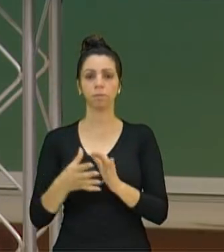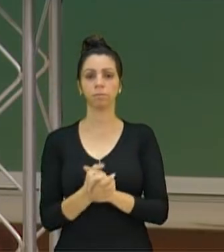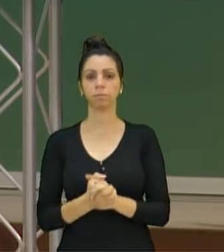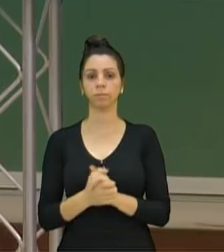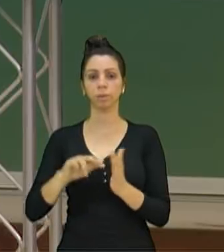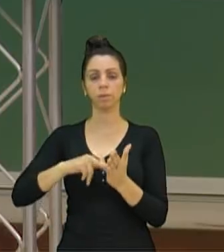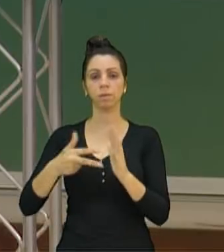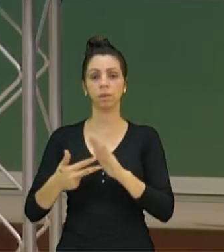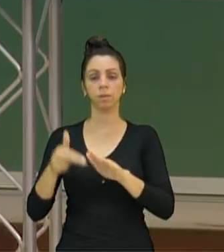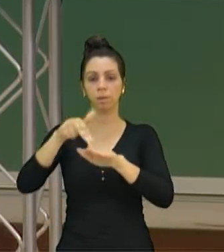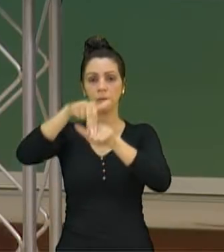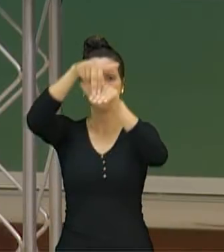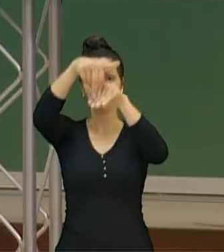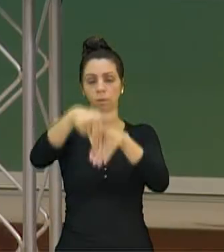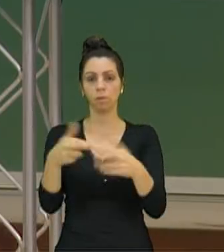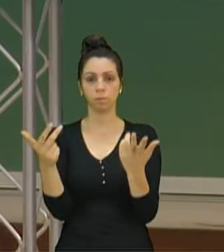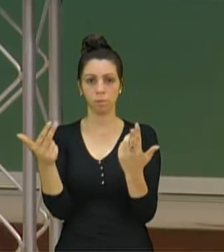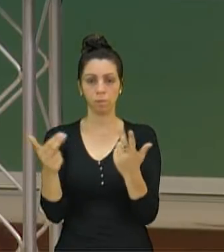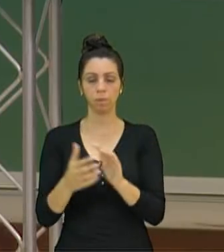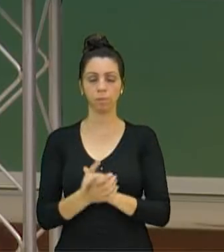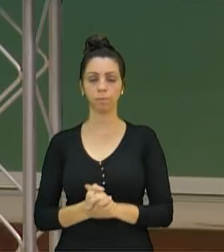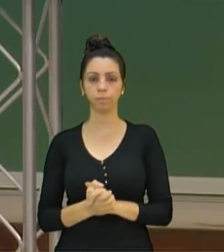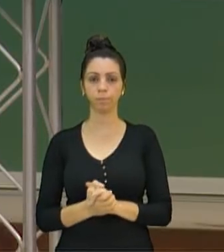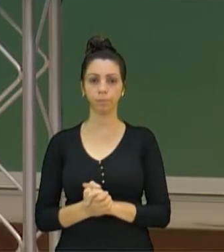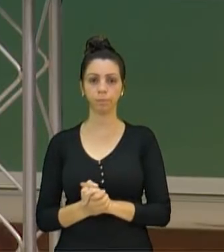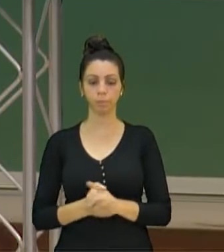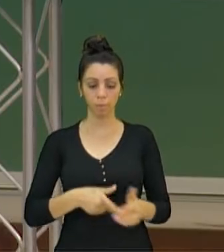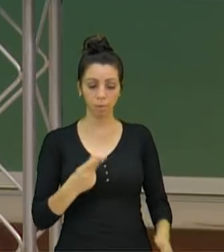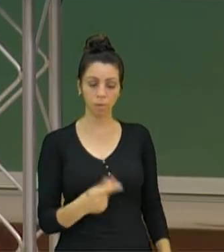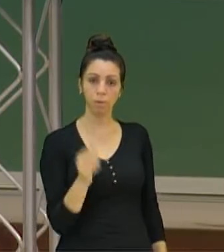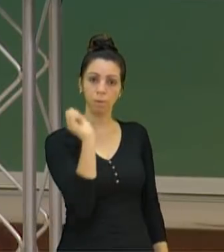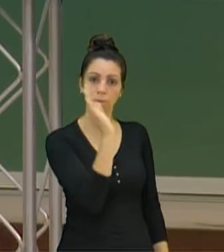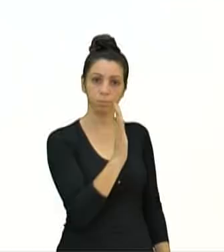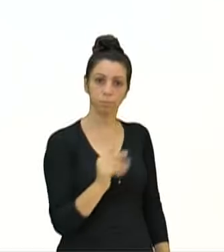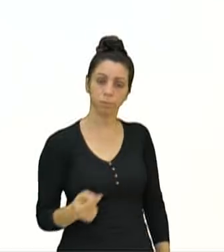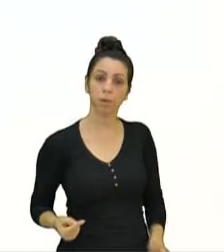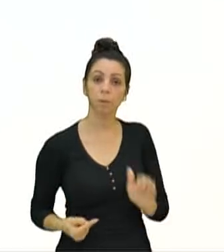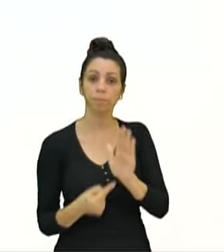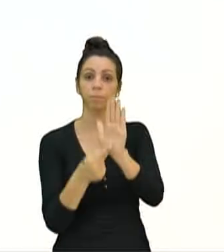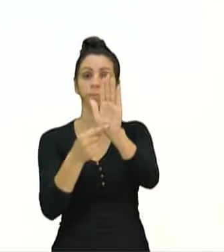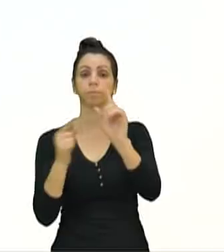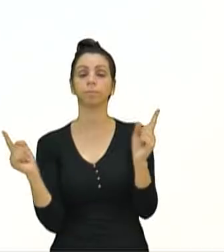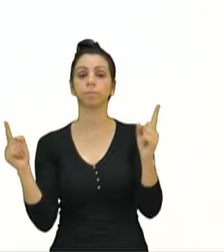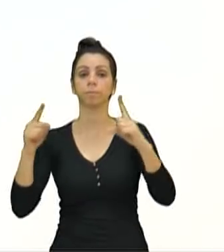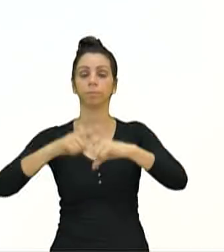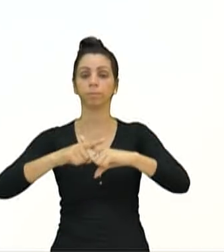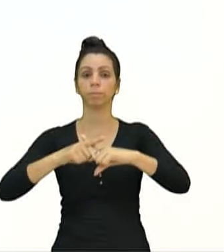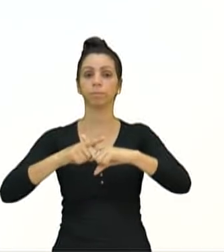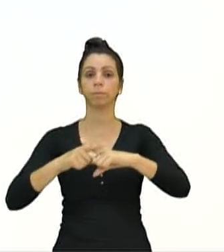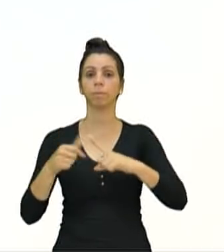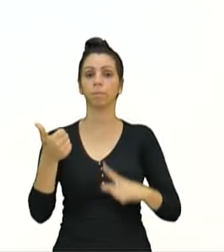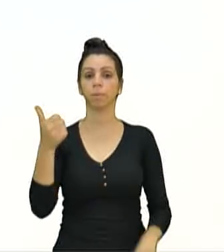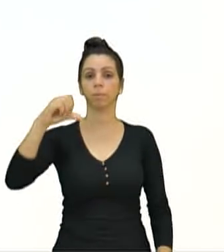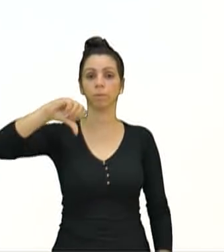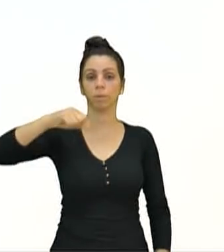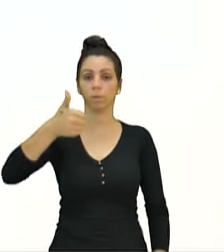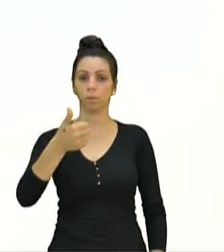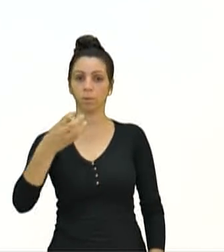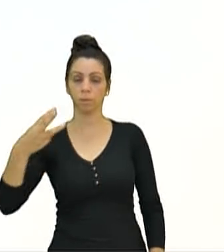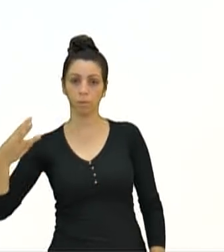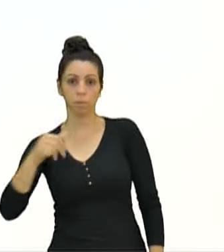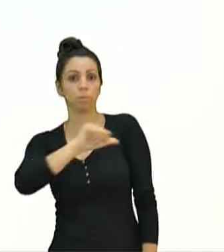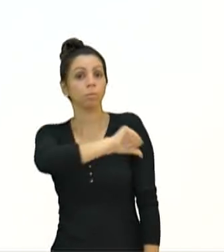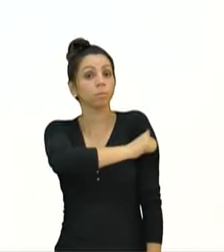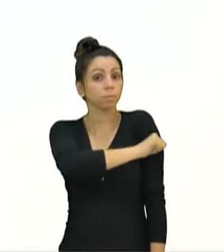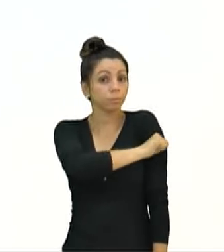sincronizado. No Brasil, a primeira competição foi realizada em 1913, no Rio de